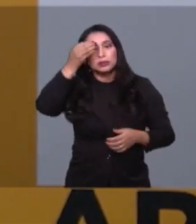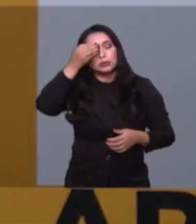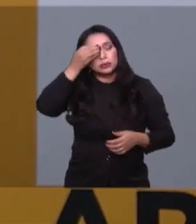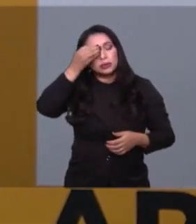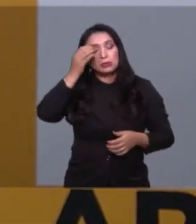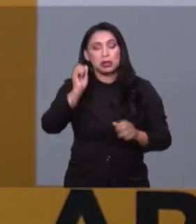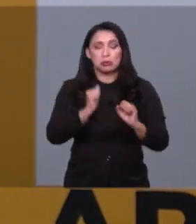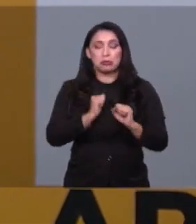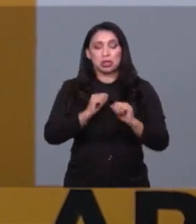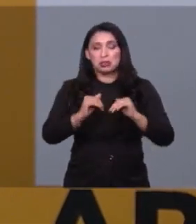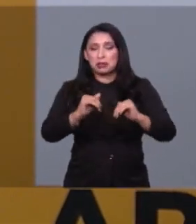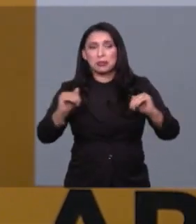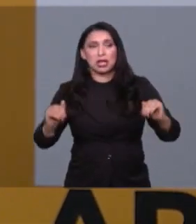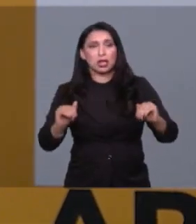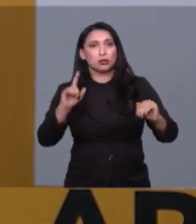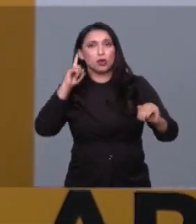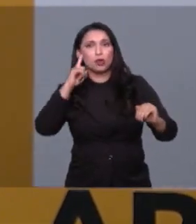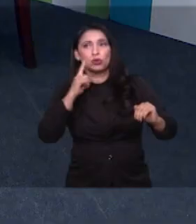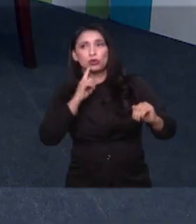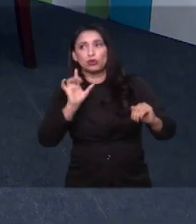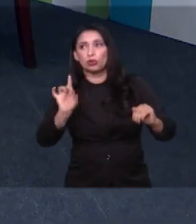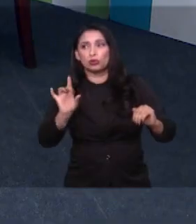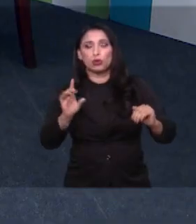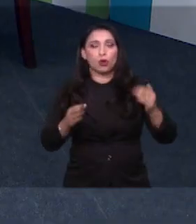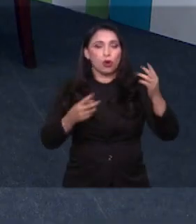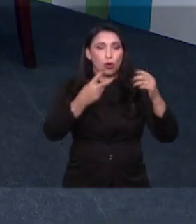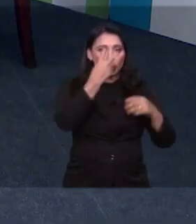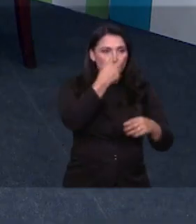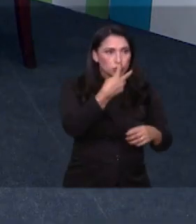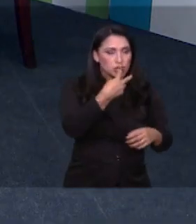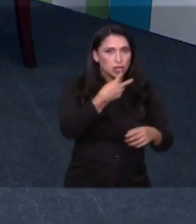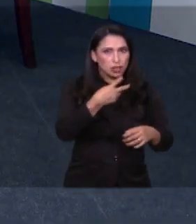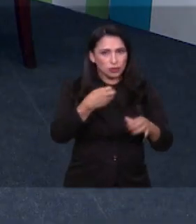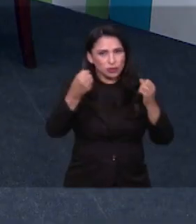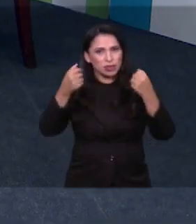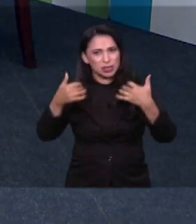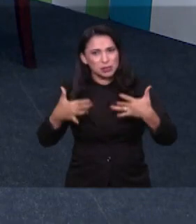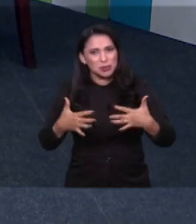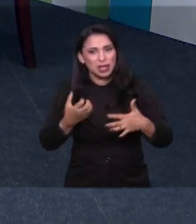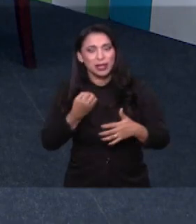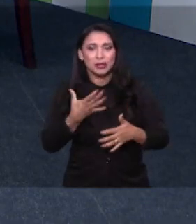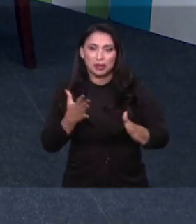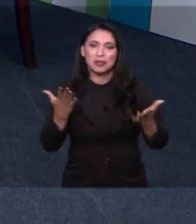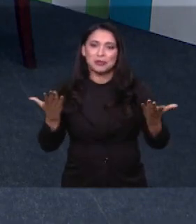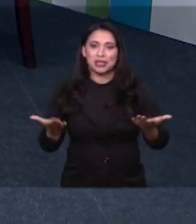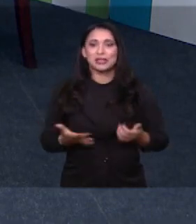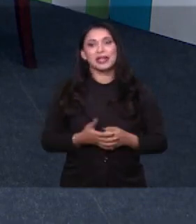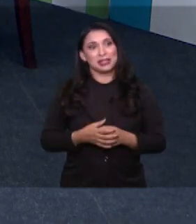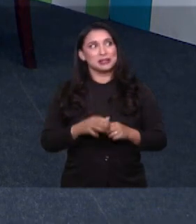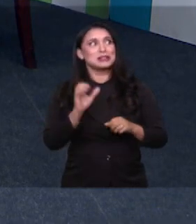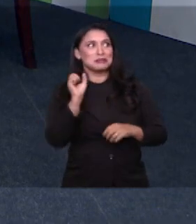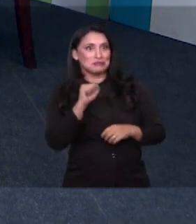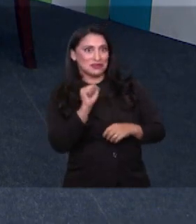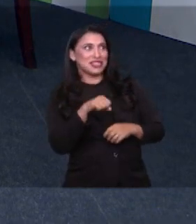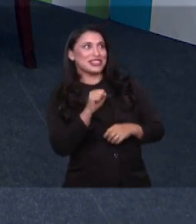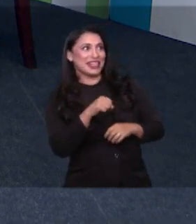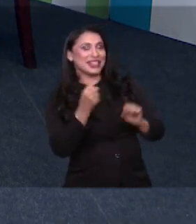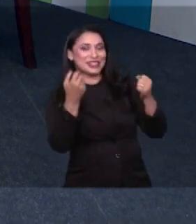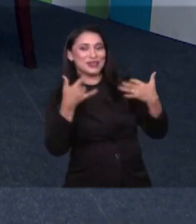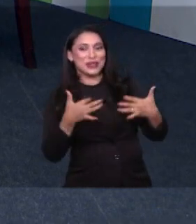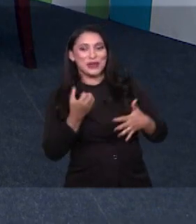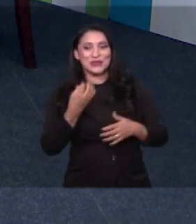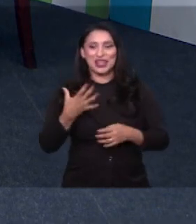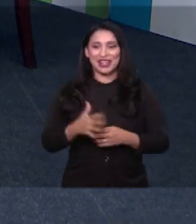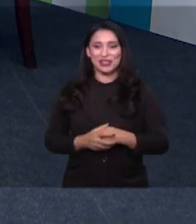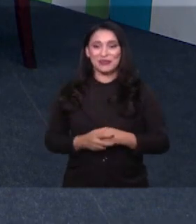surdo e cego separados. Eu não sei se eu consegui explicar bem, mas é isso. Conseguiu explicar muito bem, doutora Leide.